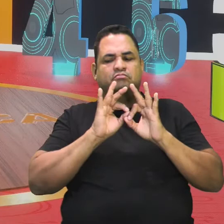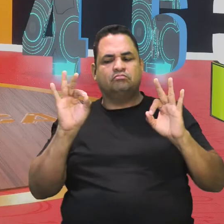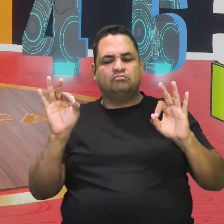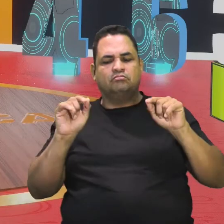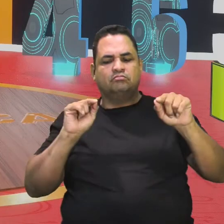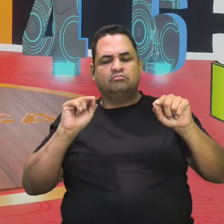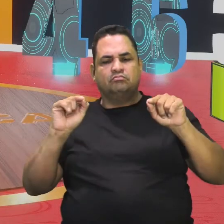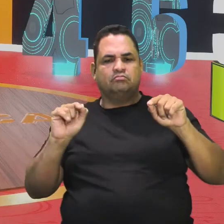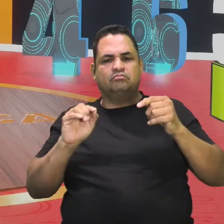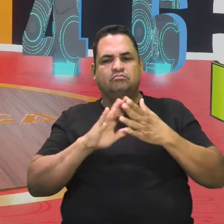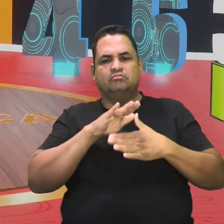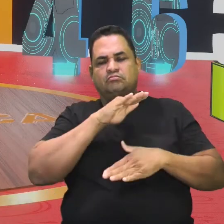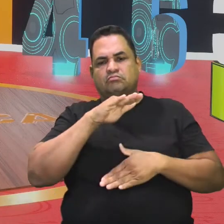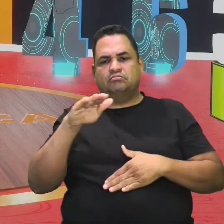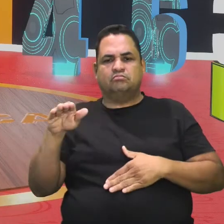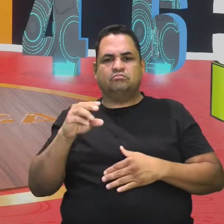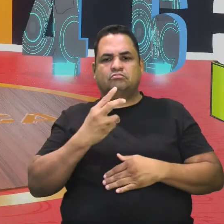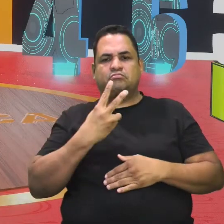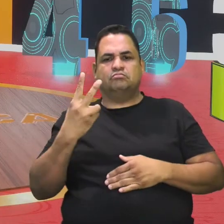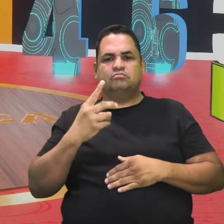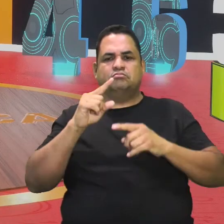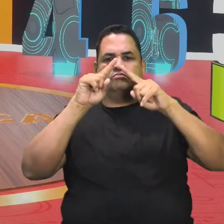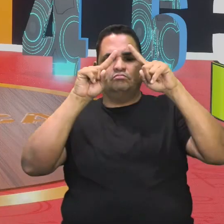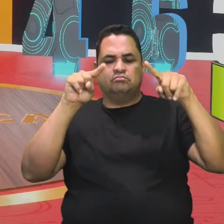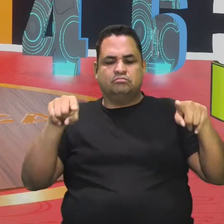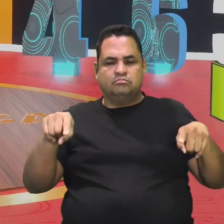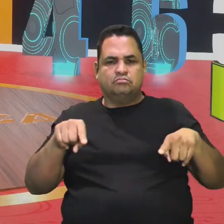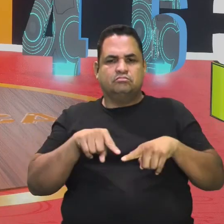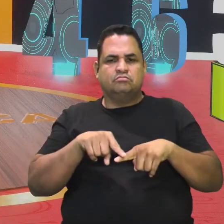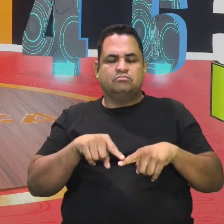ponto e reta. 2 nas de triângulo. 2 na área de